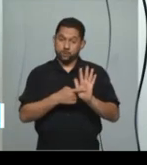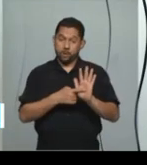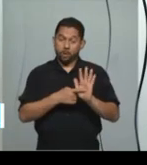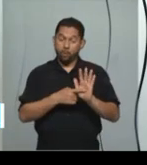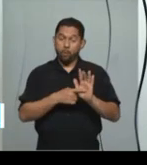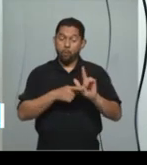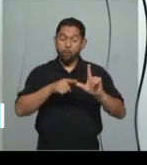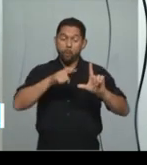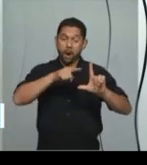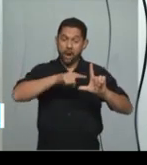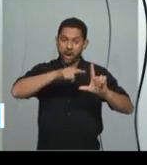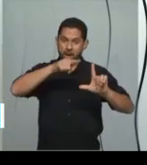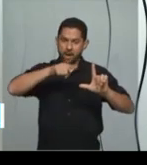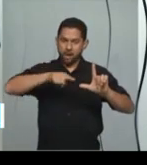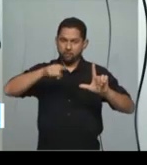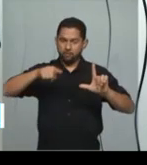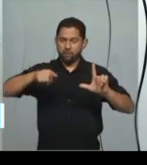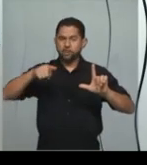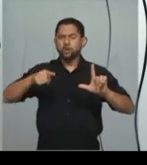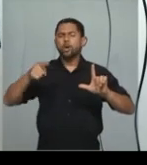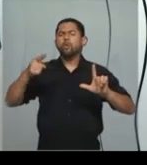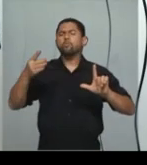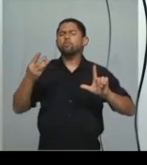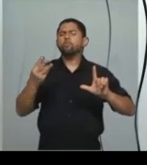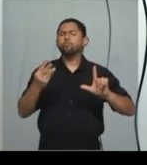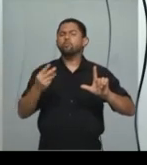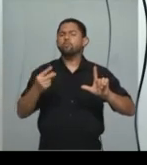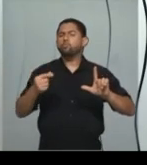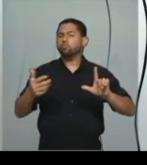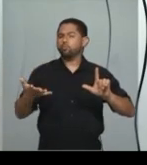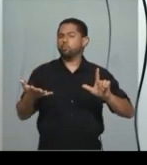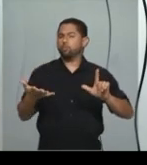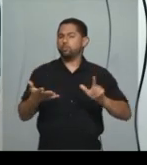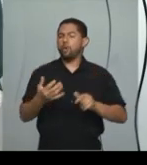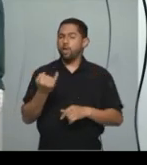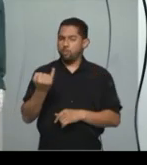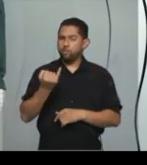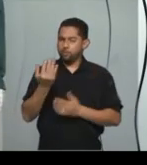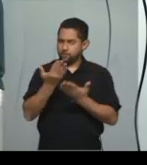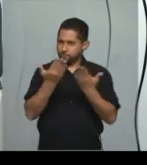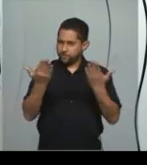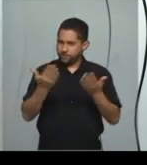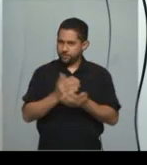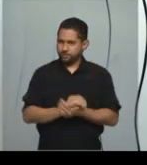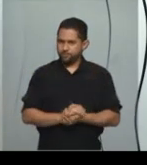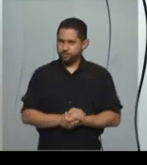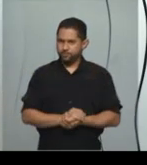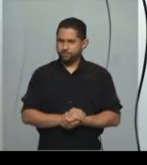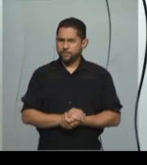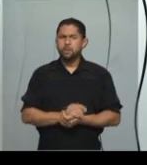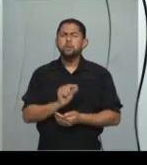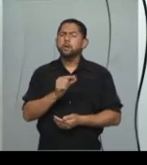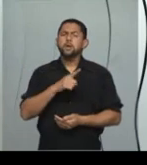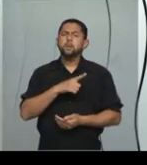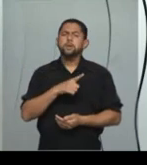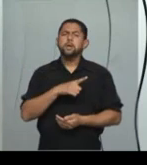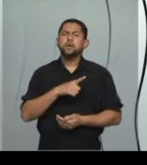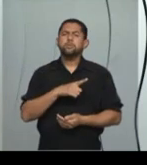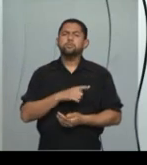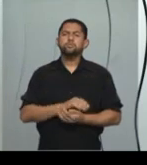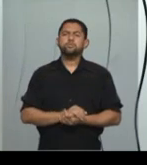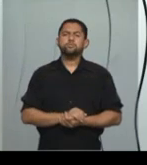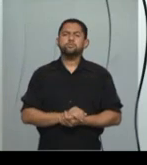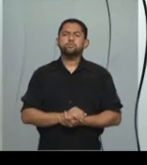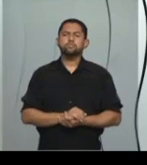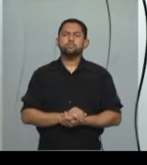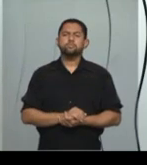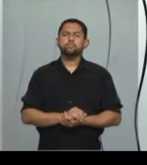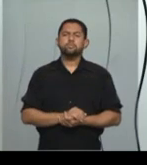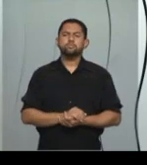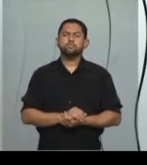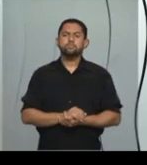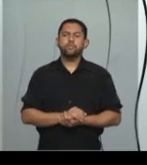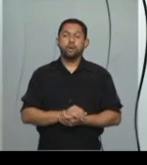solubilidade. É muito importante para vocês, alunos de terceiro ano. Então, o que eu tenho num gráfico de solubilidade? Eu tenho a temperatura no